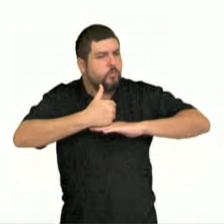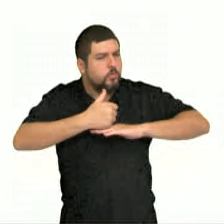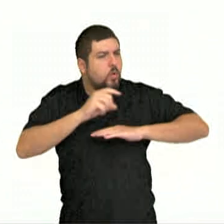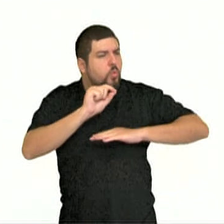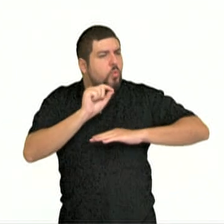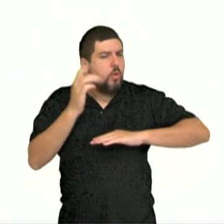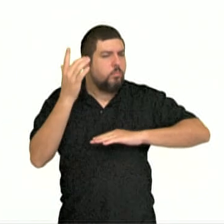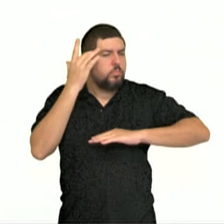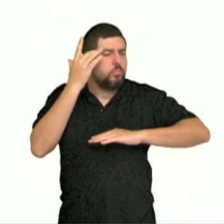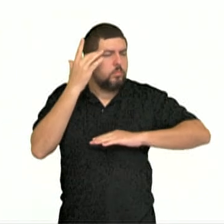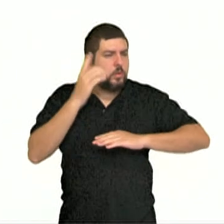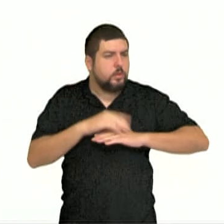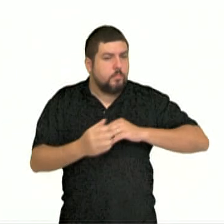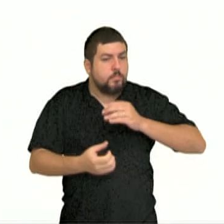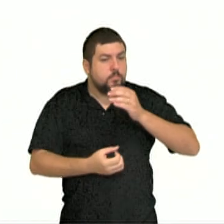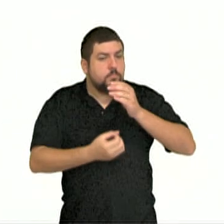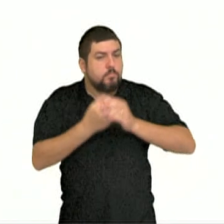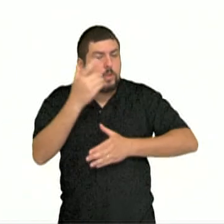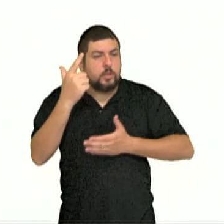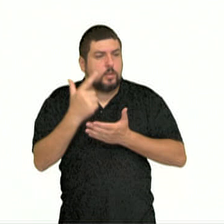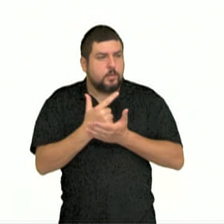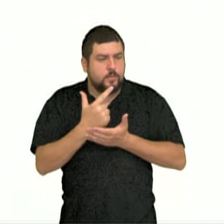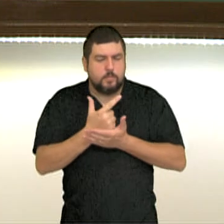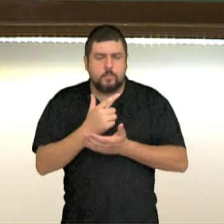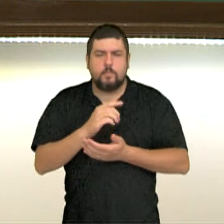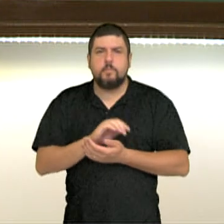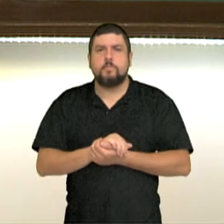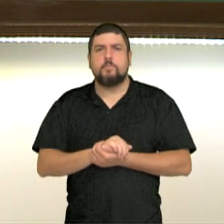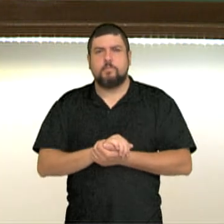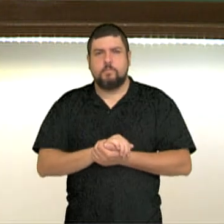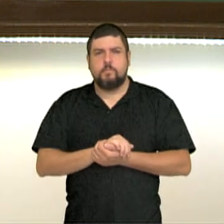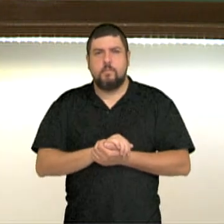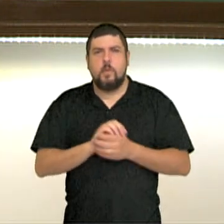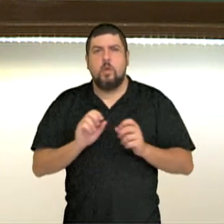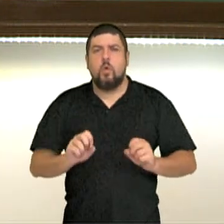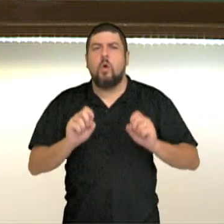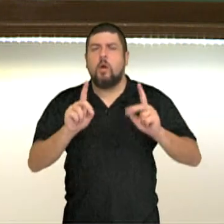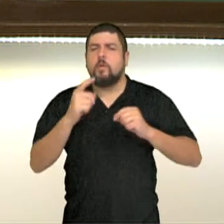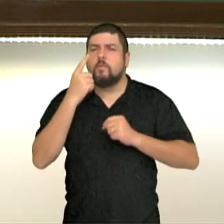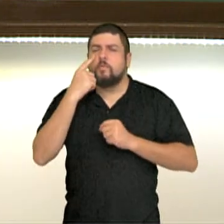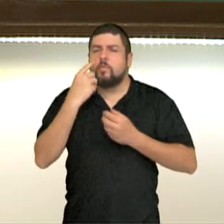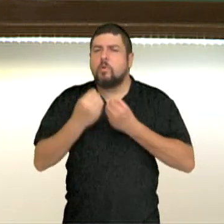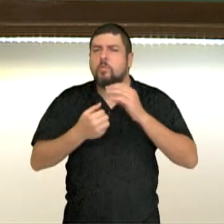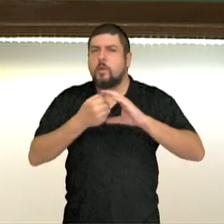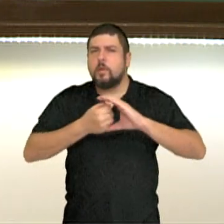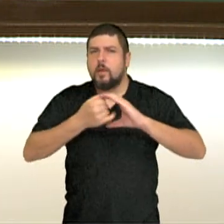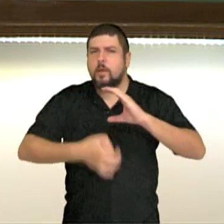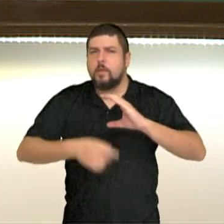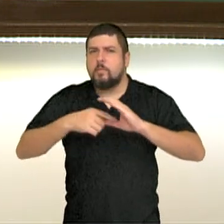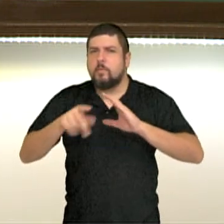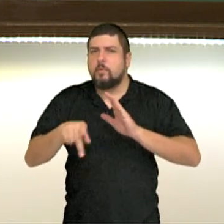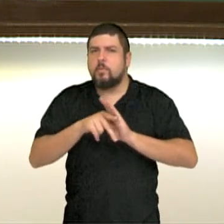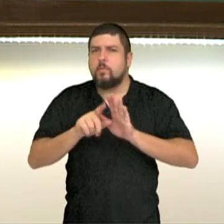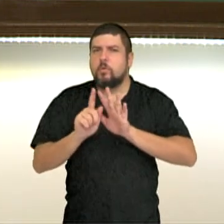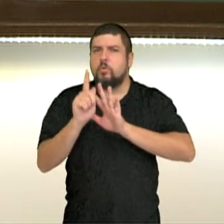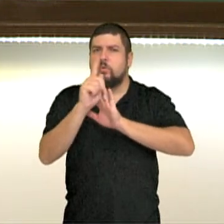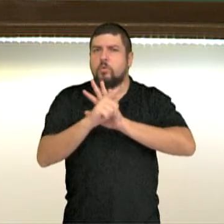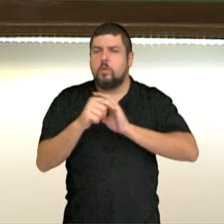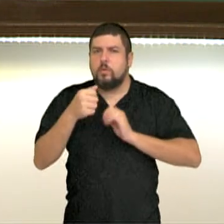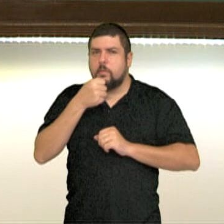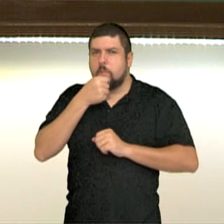para publicação. Vamos ver agora as características do gênero entrevista. É um